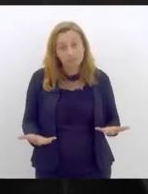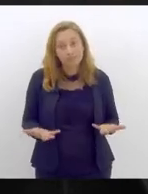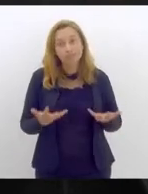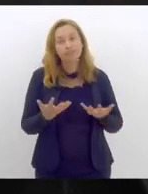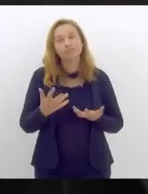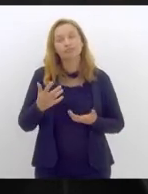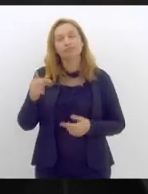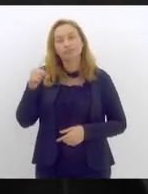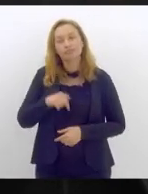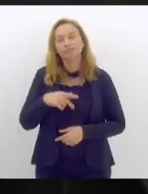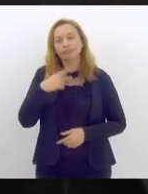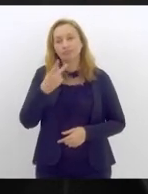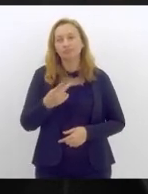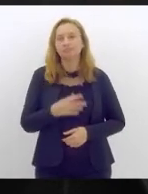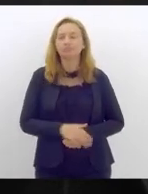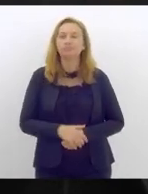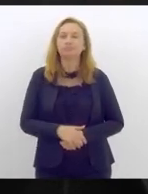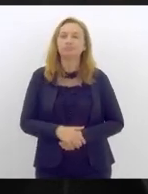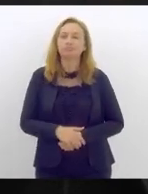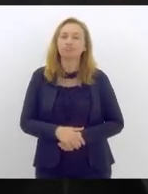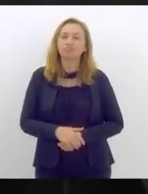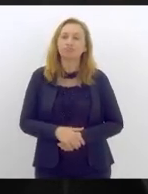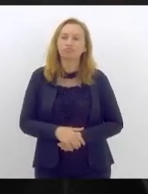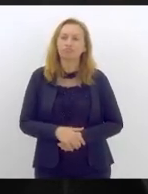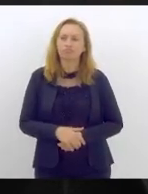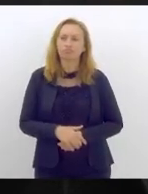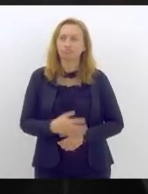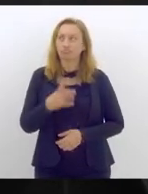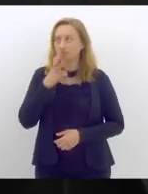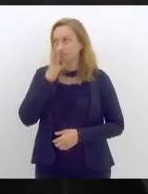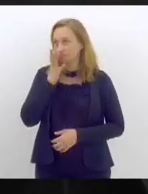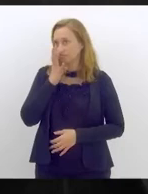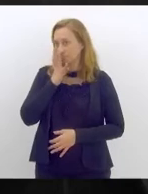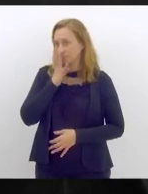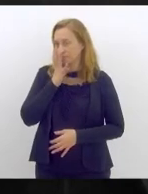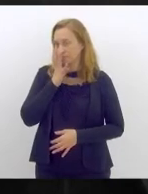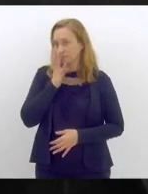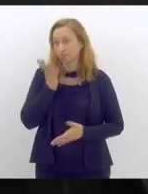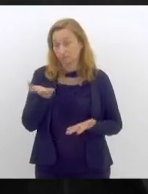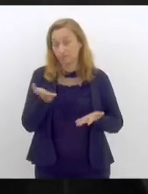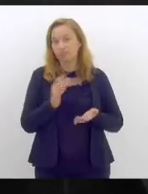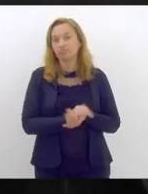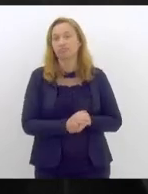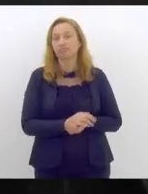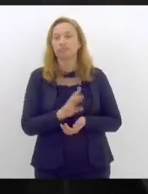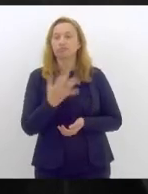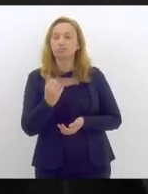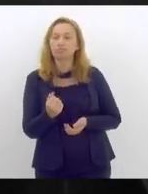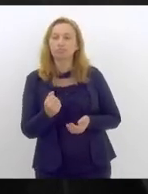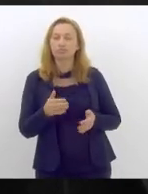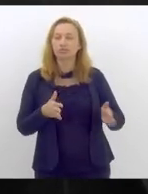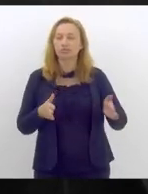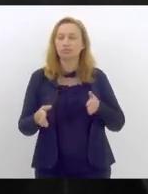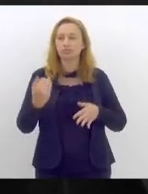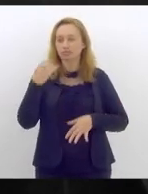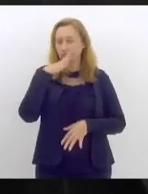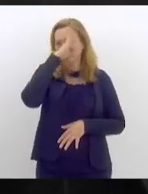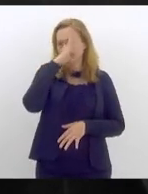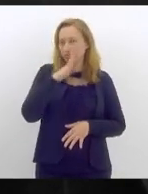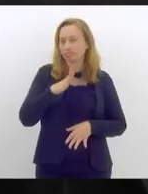aqui dizer é que embora não me surpreenda que no contexto de uma campanha de um ato de campanha bolsonaroista